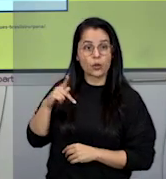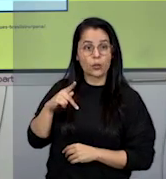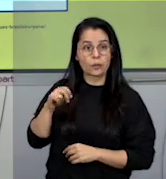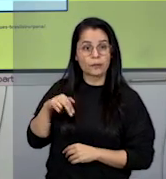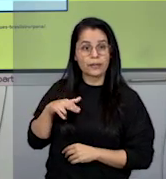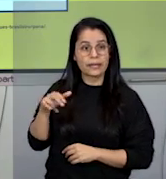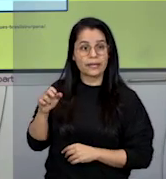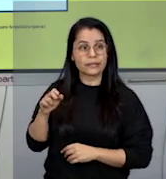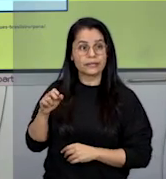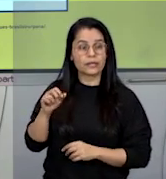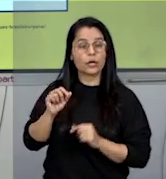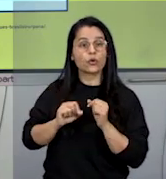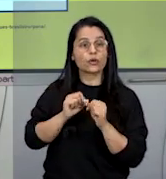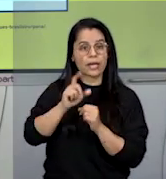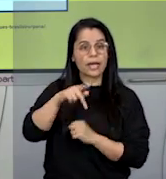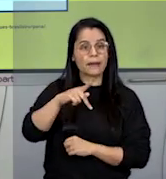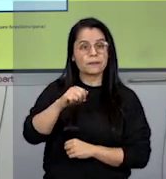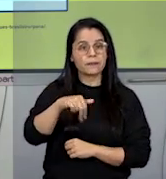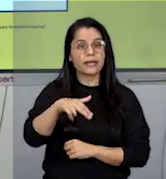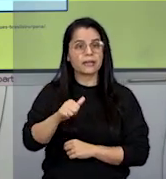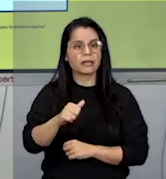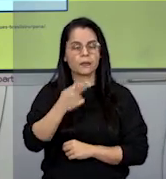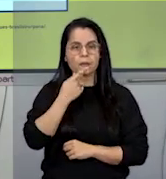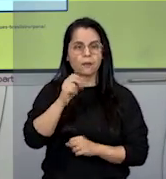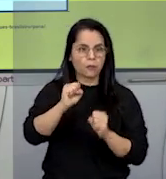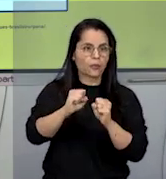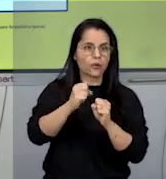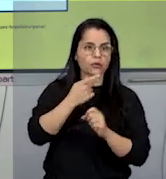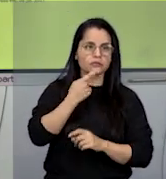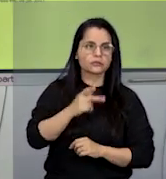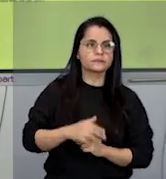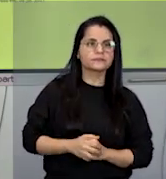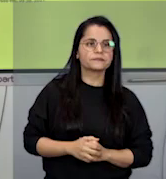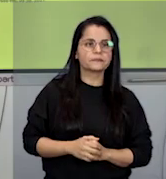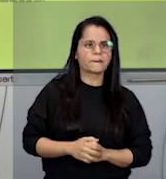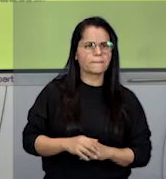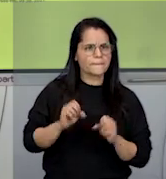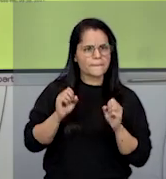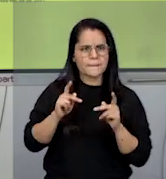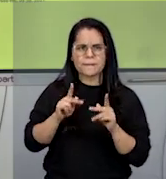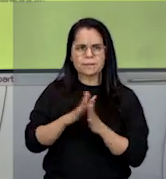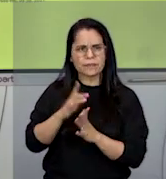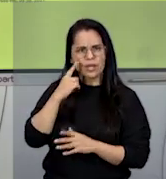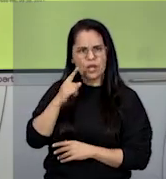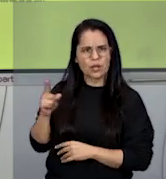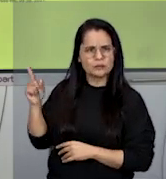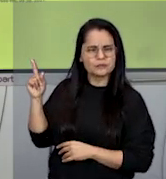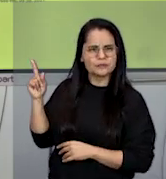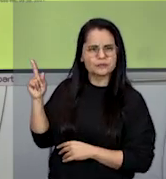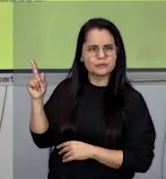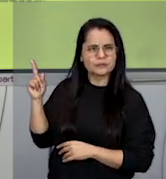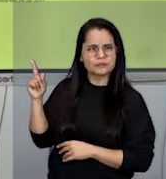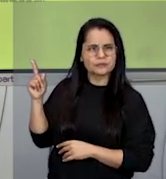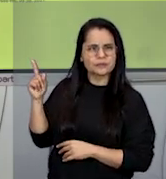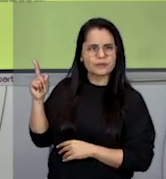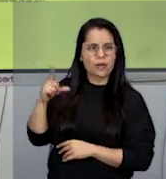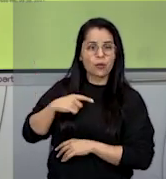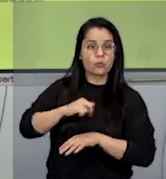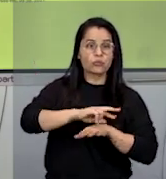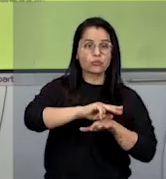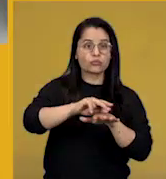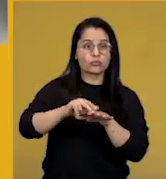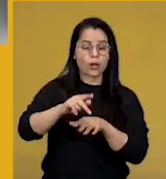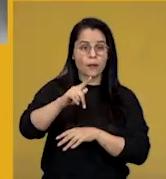variação do português, é pena, pode chamar o macarrão de pena, certo? Muito bem. Aqui, a polissemia é